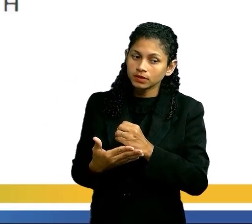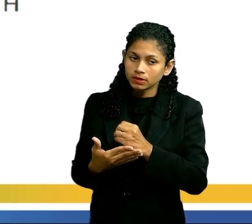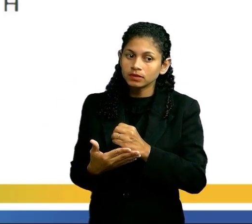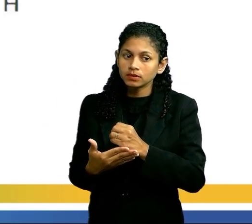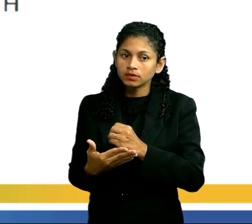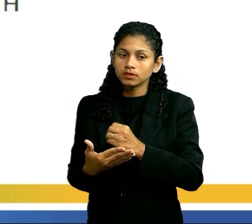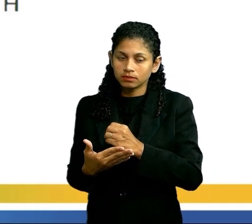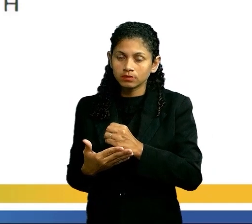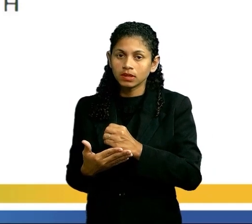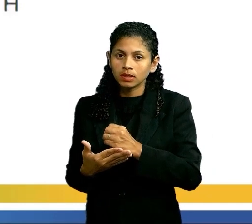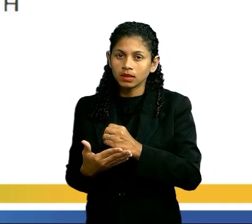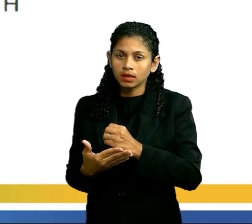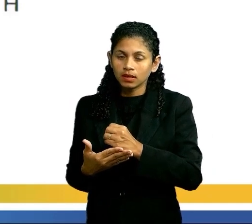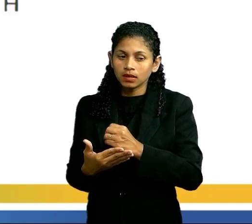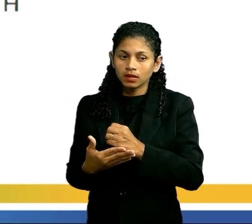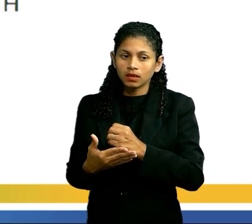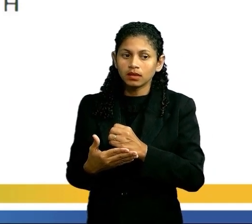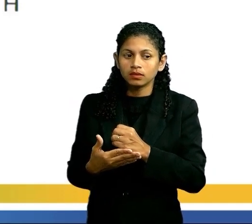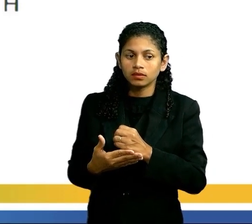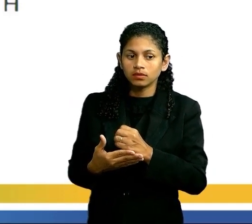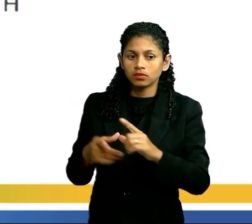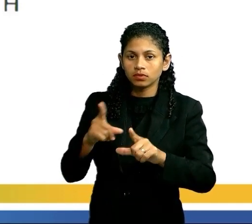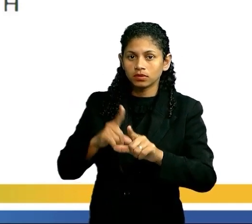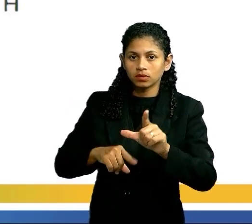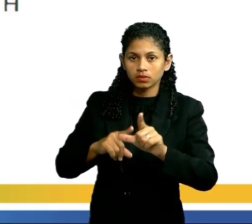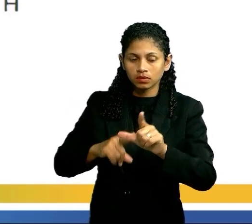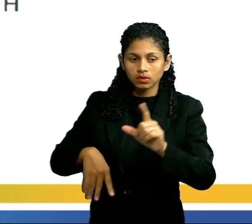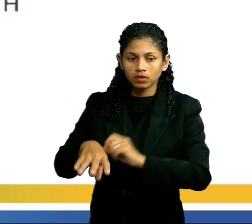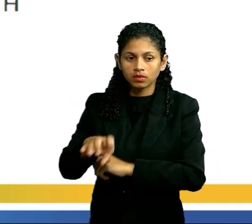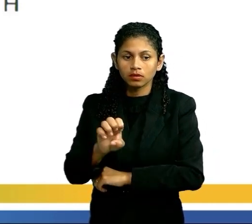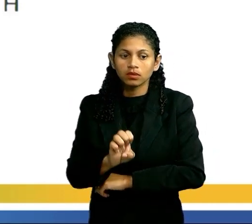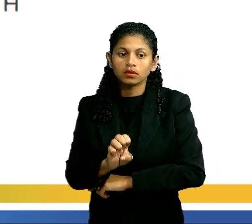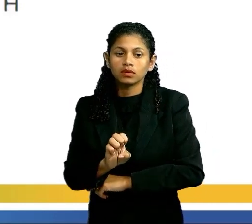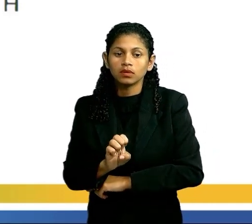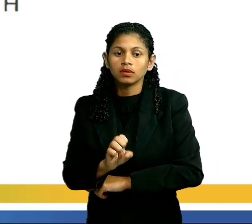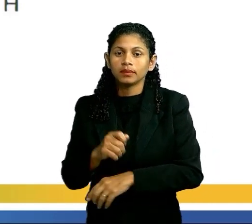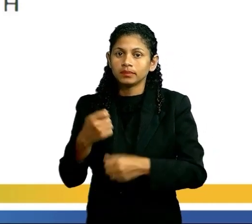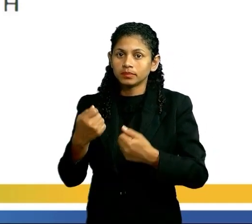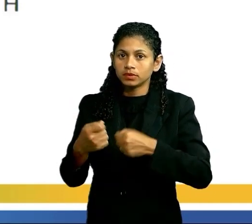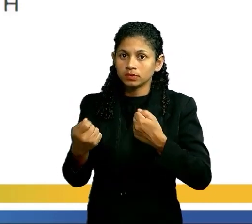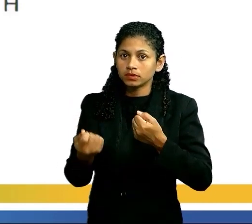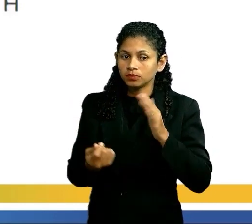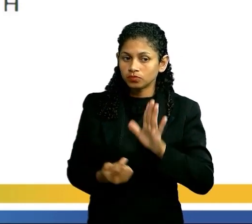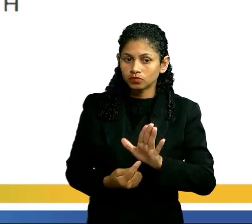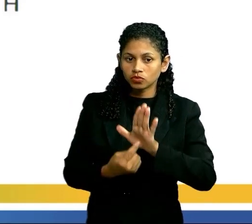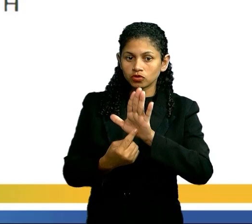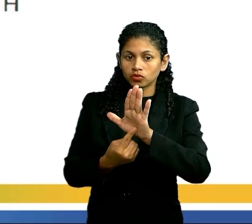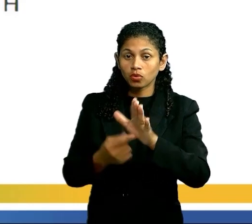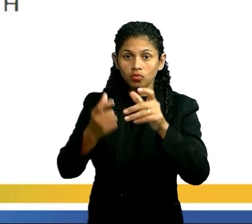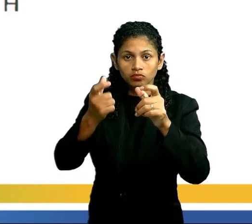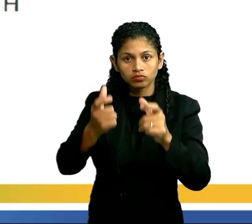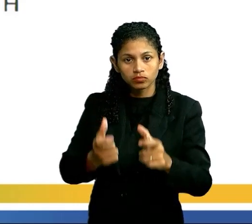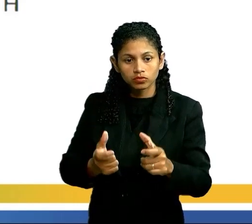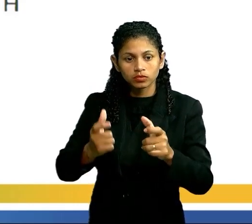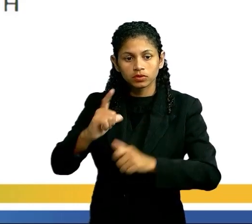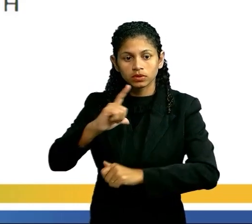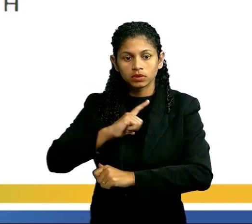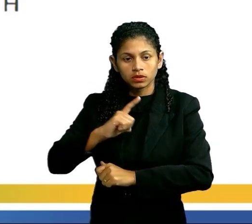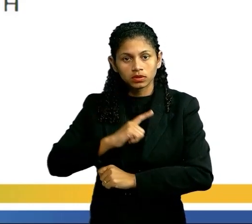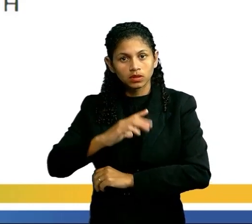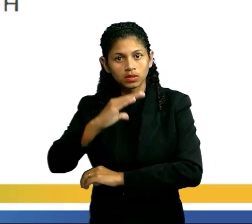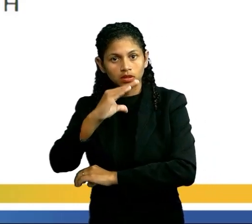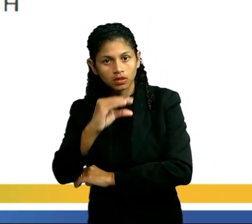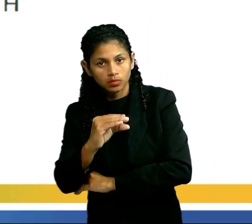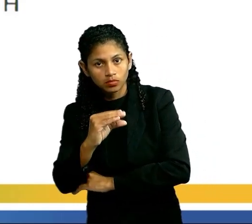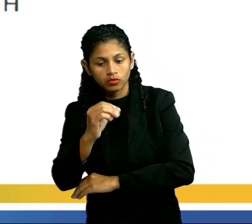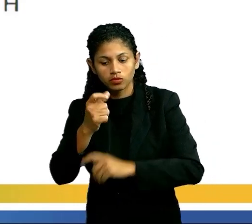que explicitar, igual eu ensinei para vocês, onde é que estão os carbonos, onde é que estão os hidrogênios, para a gente contar e saber se